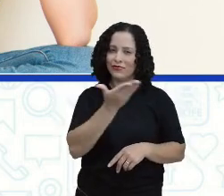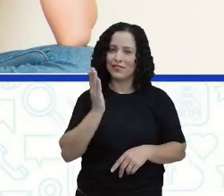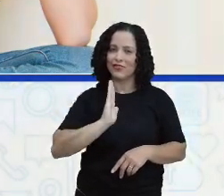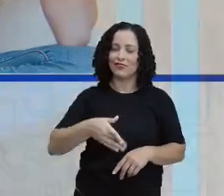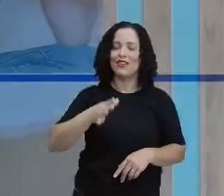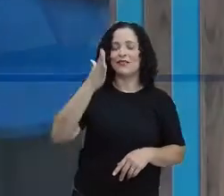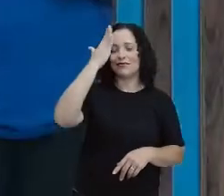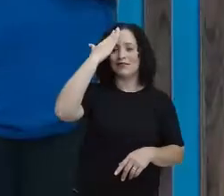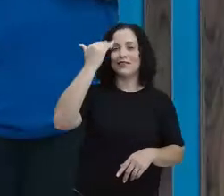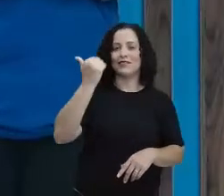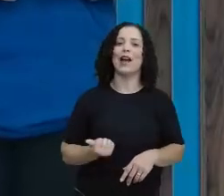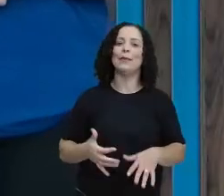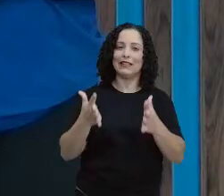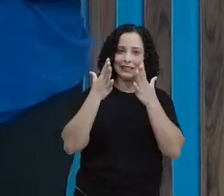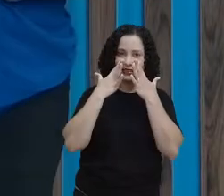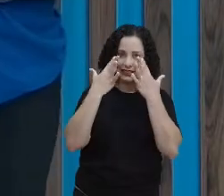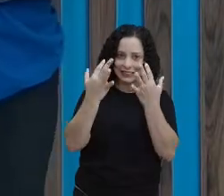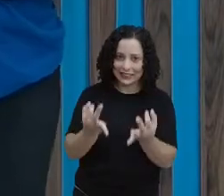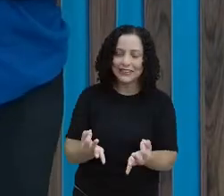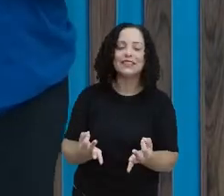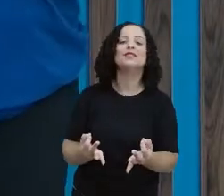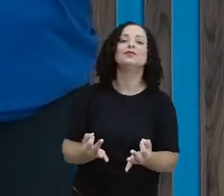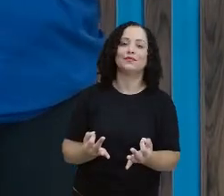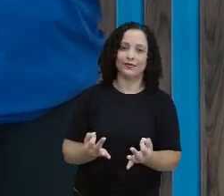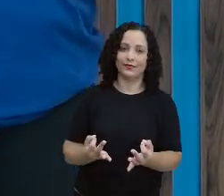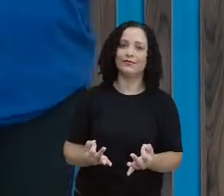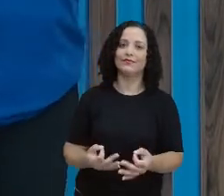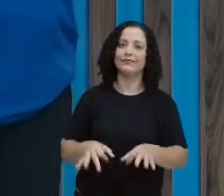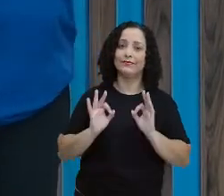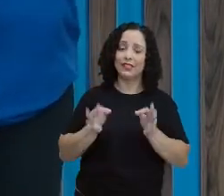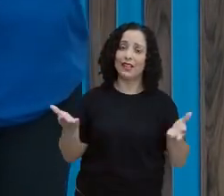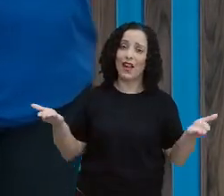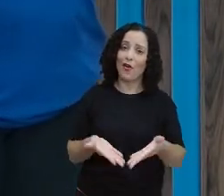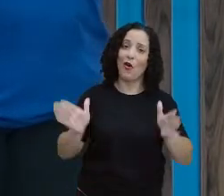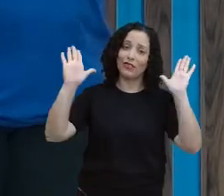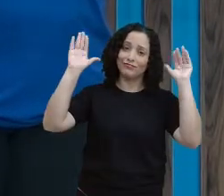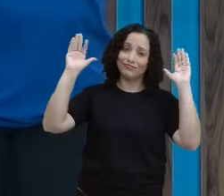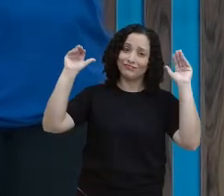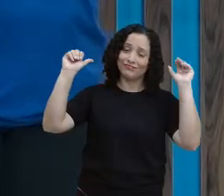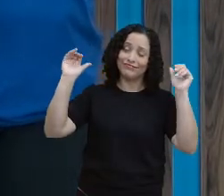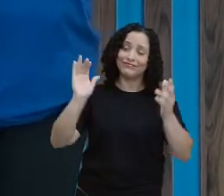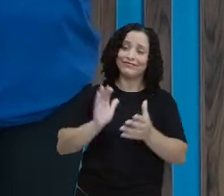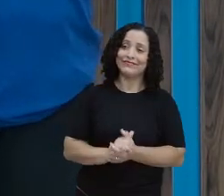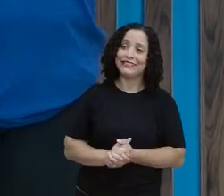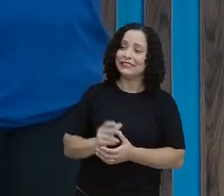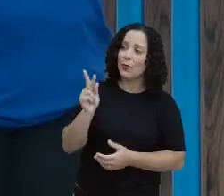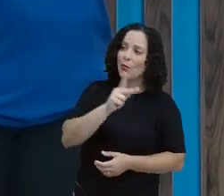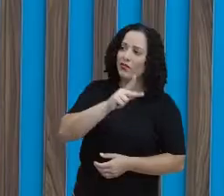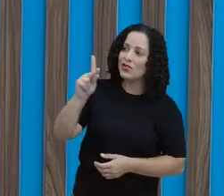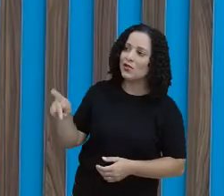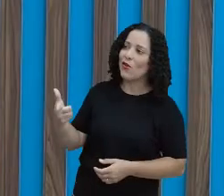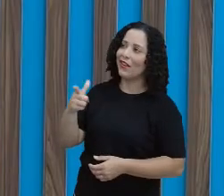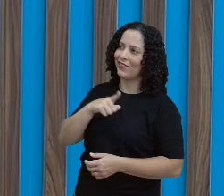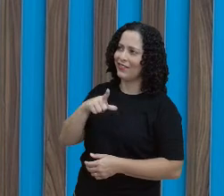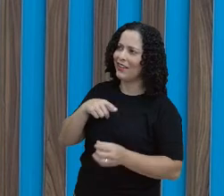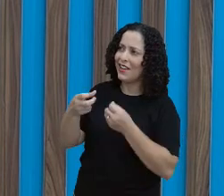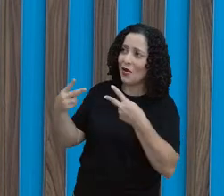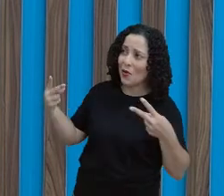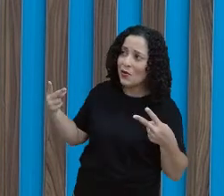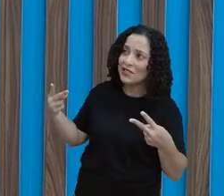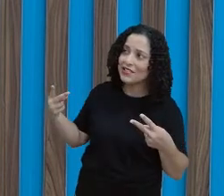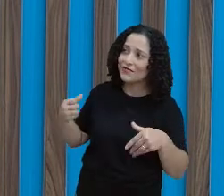já disseram aí que estão ligados, né, professora? Estamos nos despedindo aqui, professora. Tem mais alguma coisa aí que os